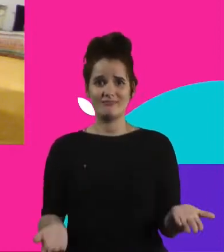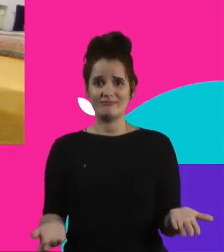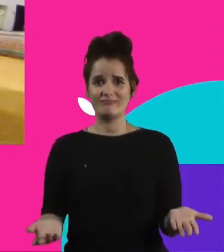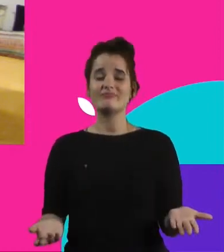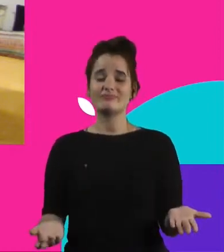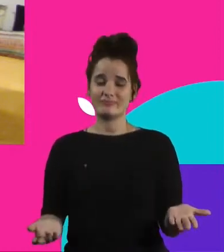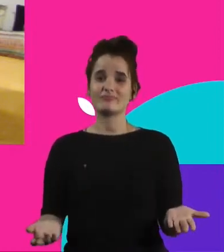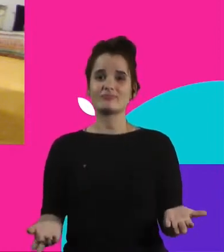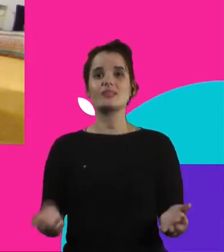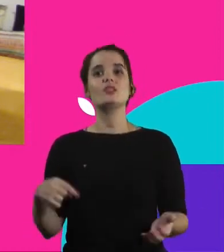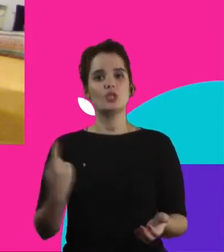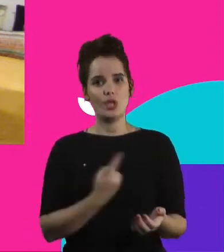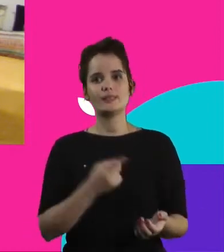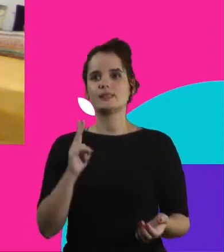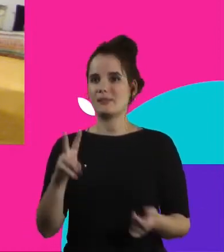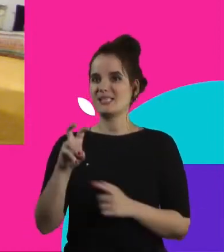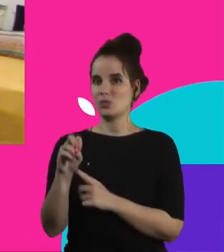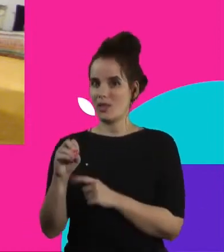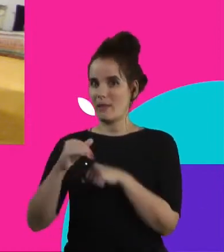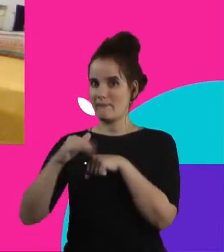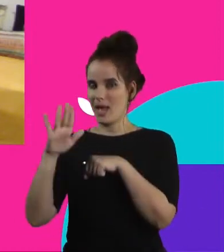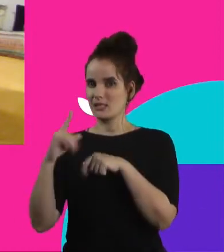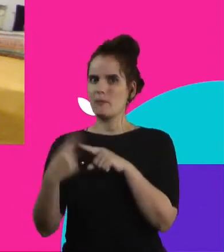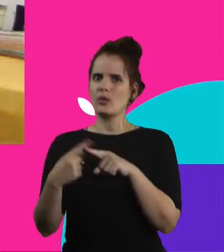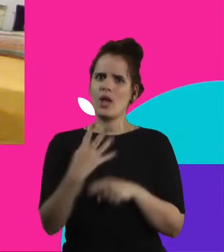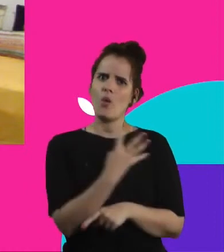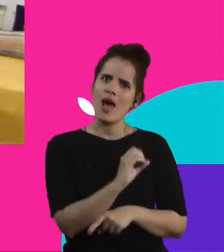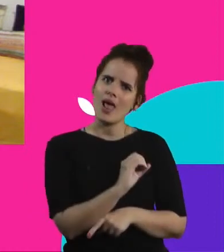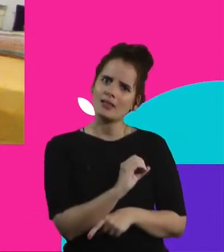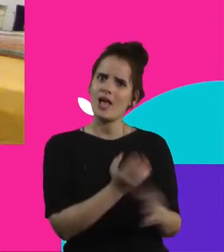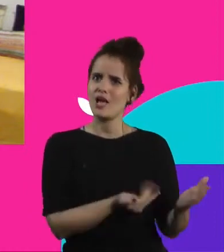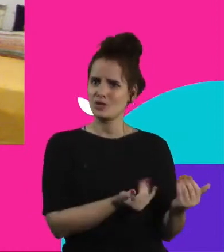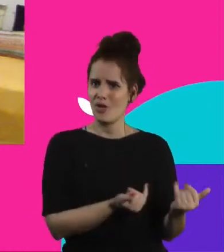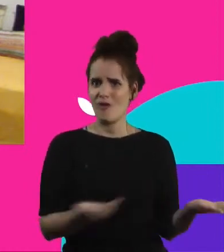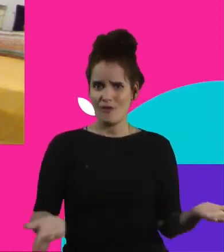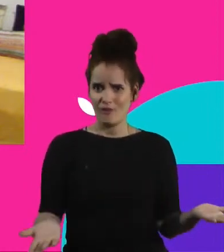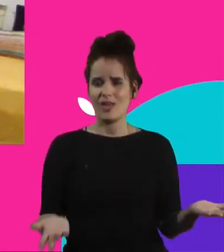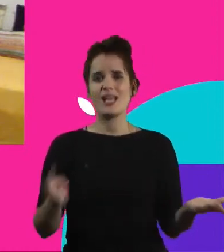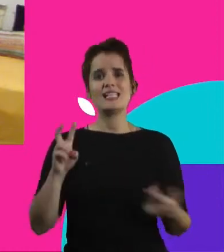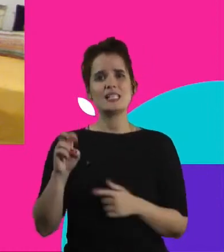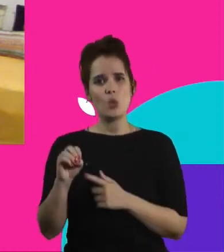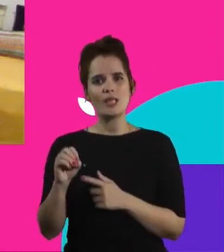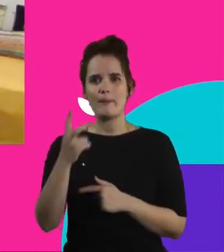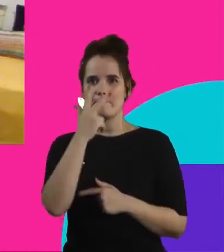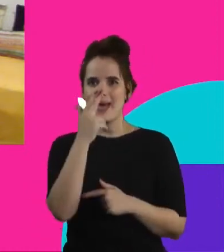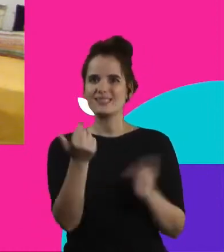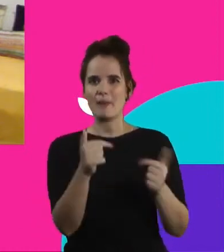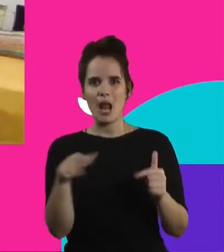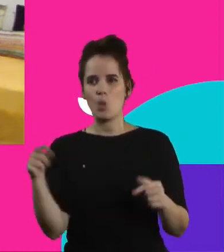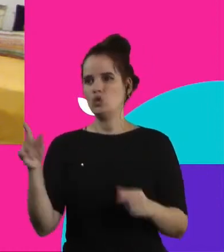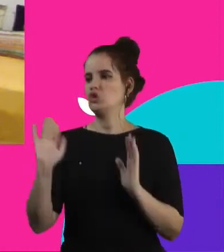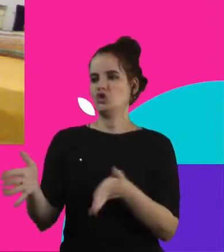isso, a gente atua muito com 50 a mais, porque 40 ainda é super jovem, mas 50 parece que para o mercado de trabalho já está